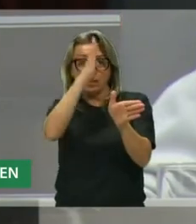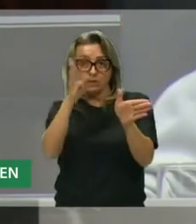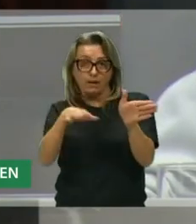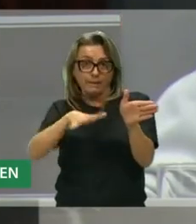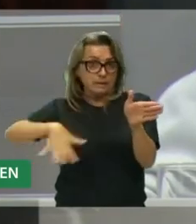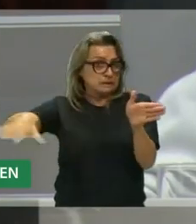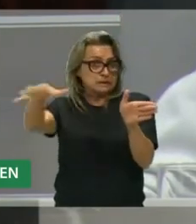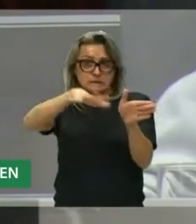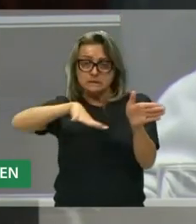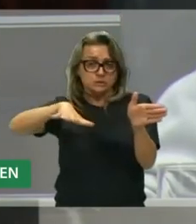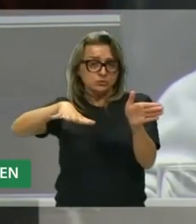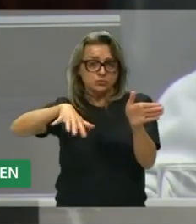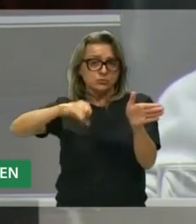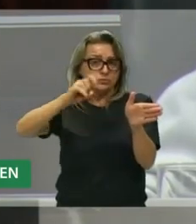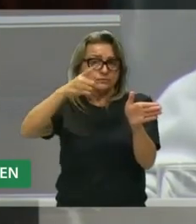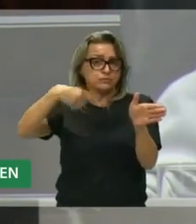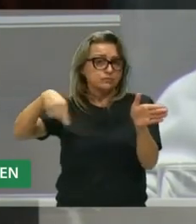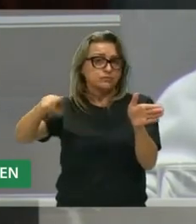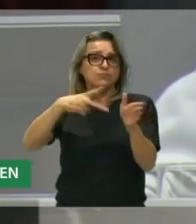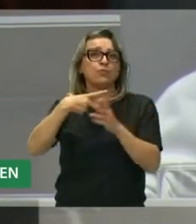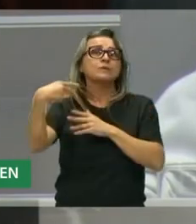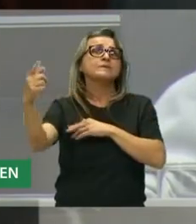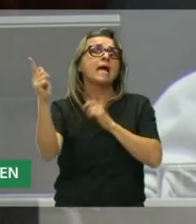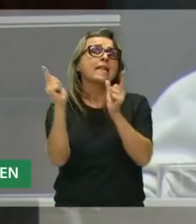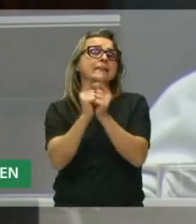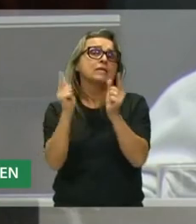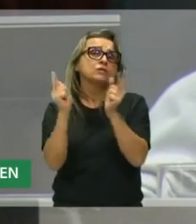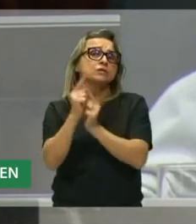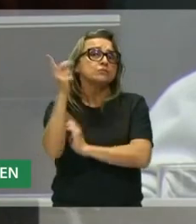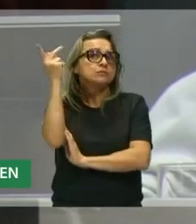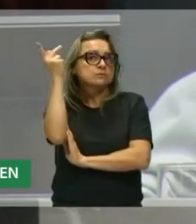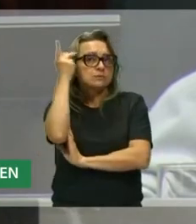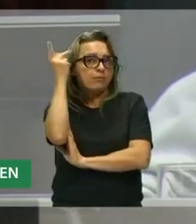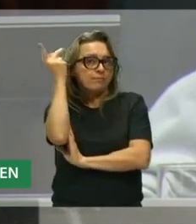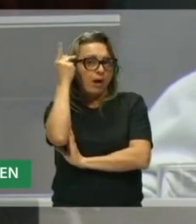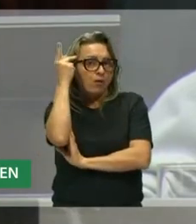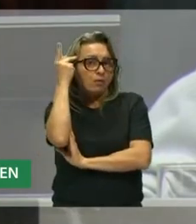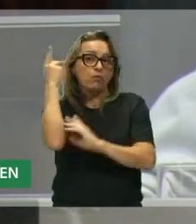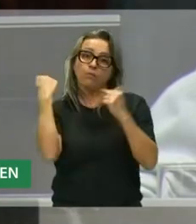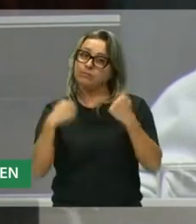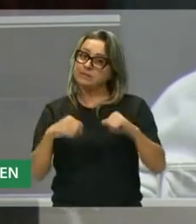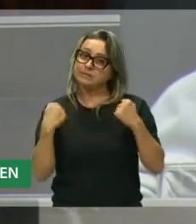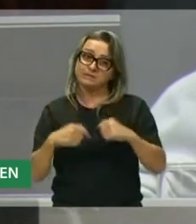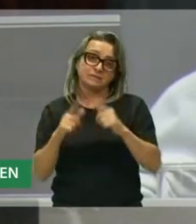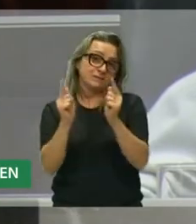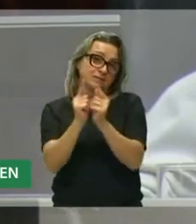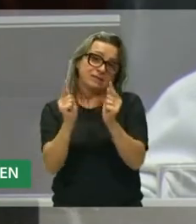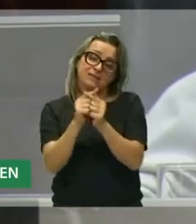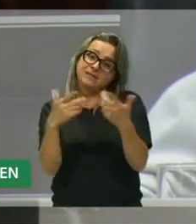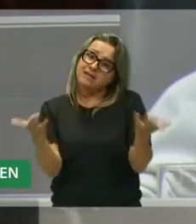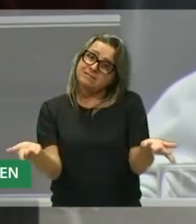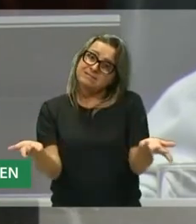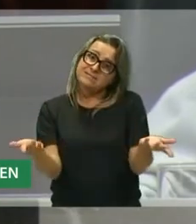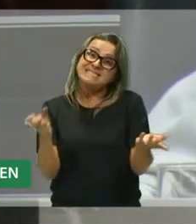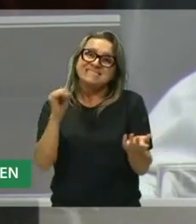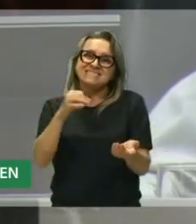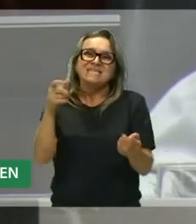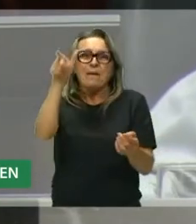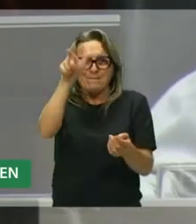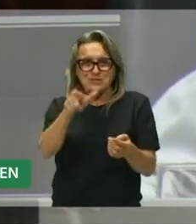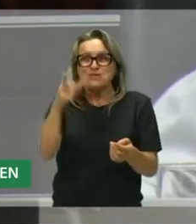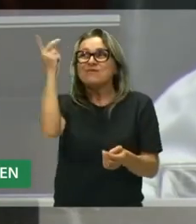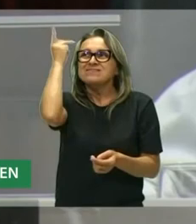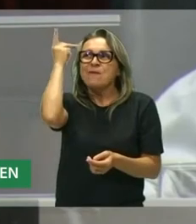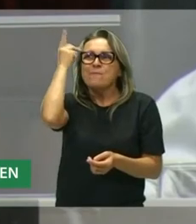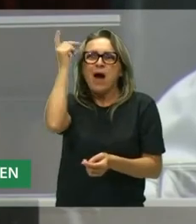e for em São Paulo, você vai ser atendido lá no SUS. Se você for no Rio de Janeiro, você vai ser atendido. E as pessoas que vêm de lá têm que ser atendidas no hospital. O hospital